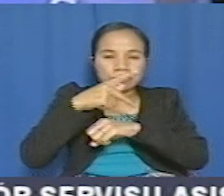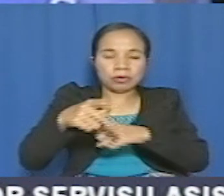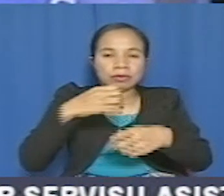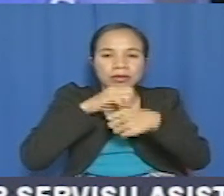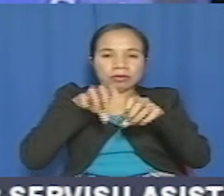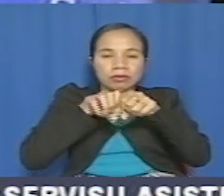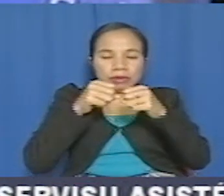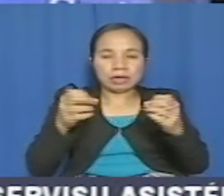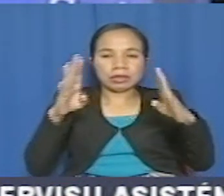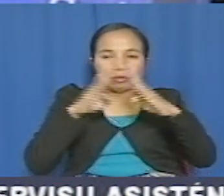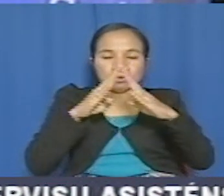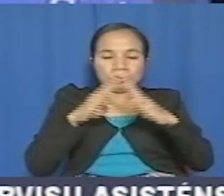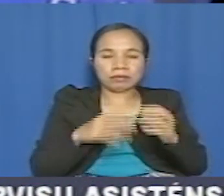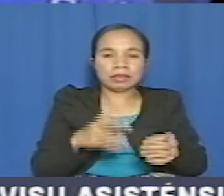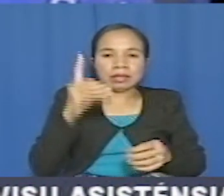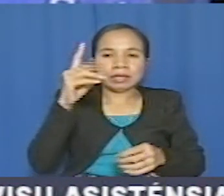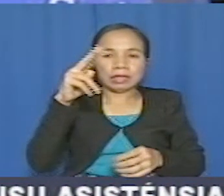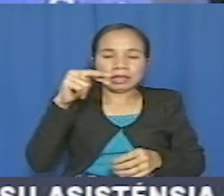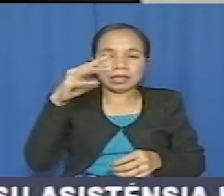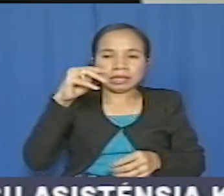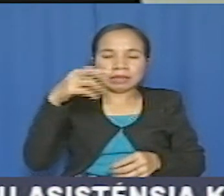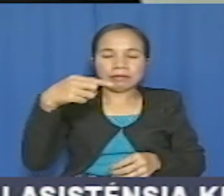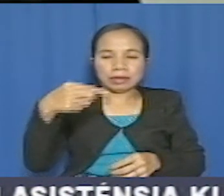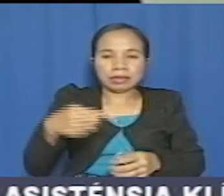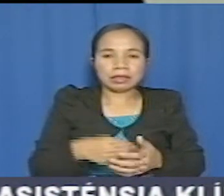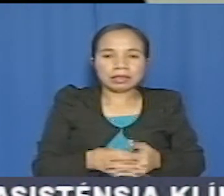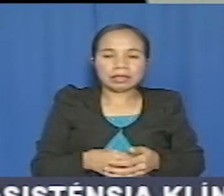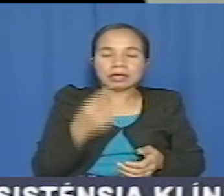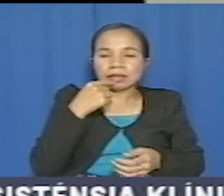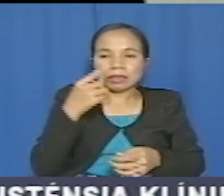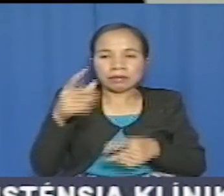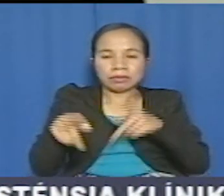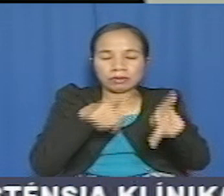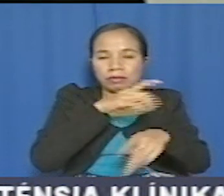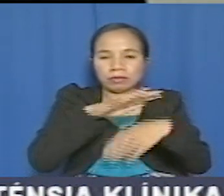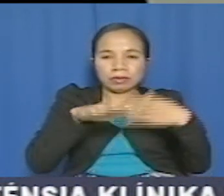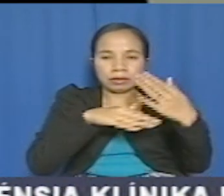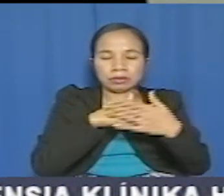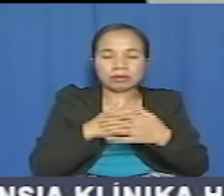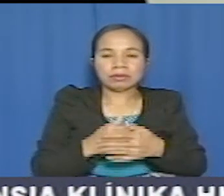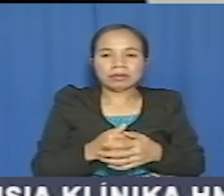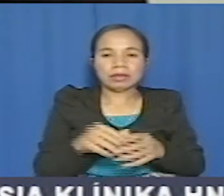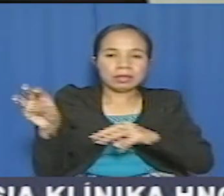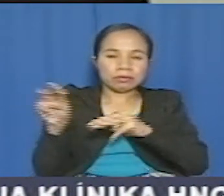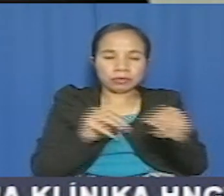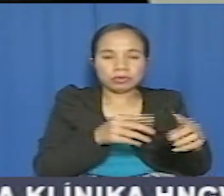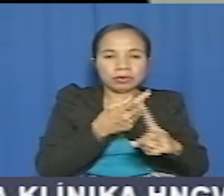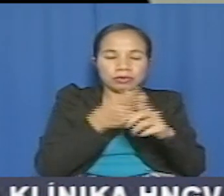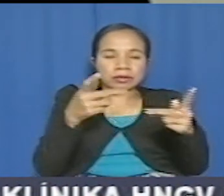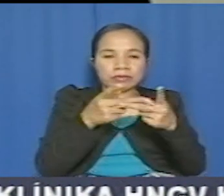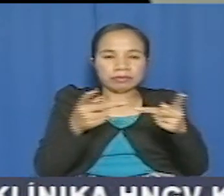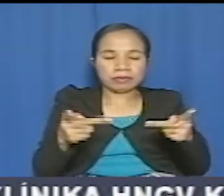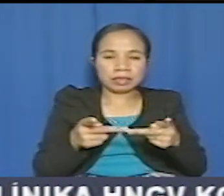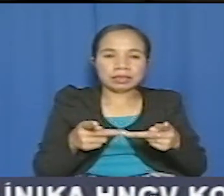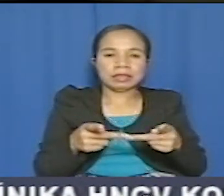Tangne, Direção Nacional Meteorologia no Geofísica, apela ba população sira a tumuda husi área